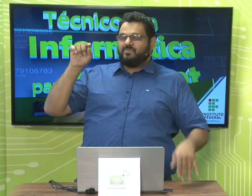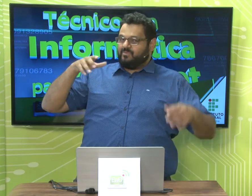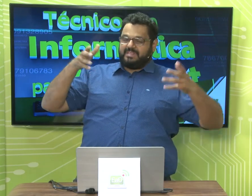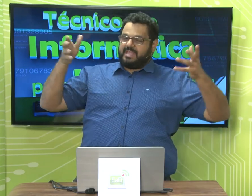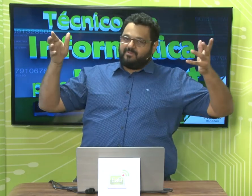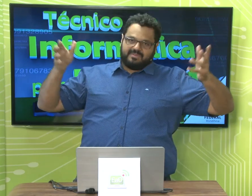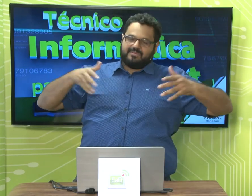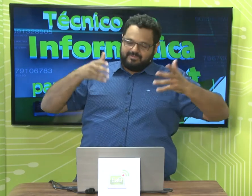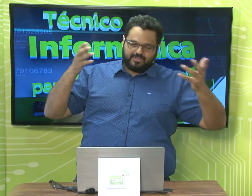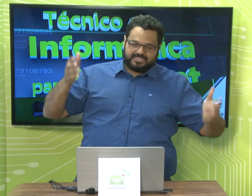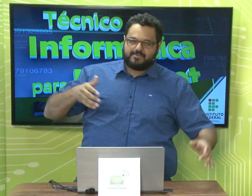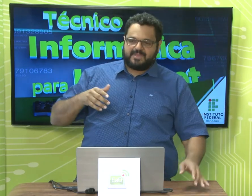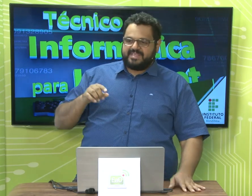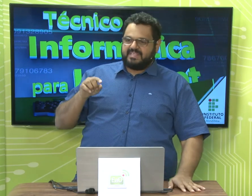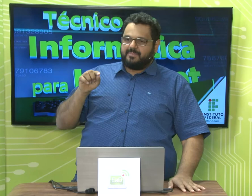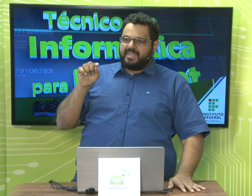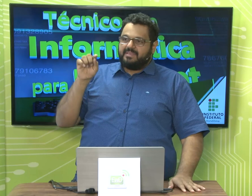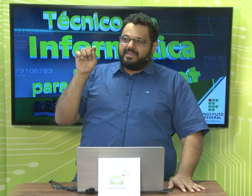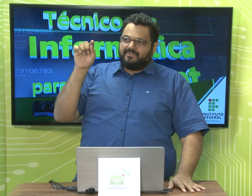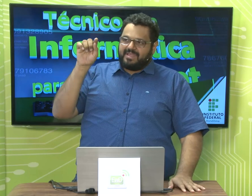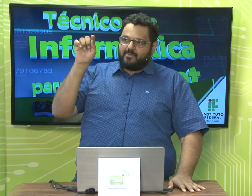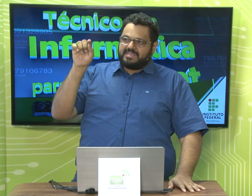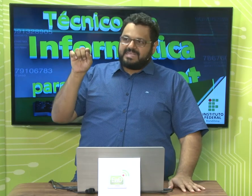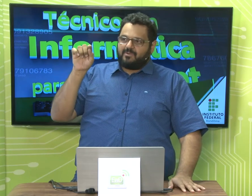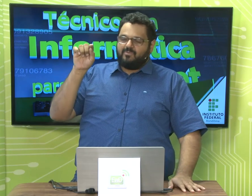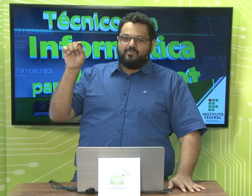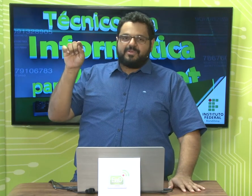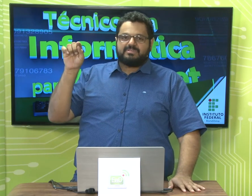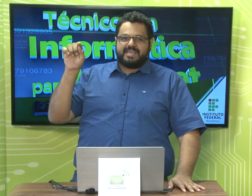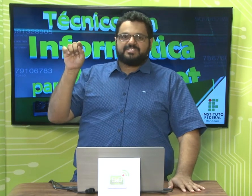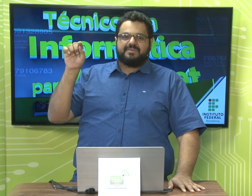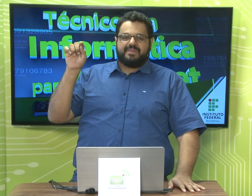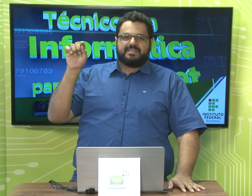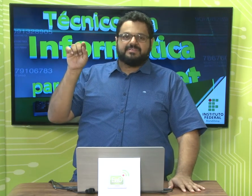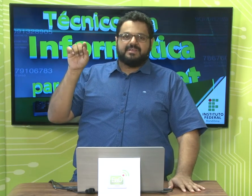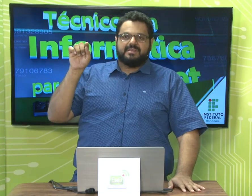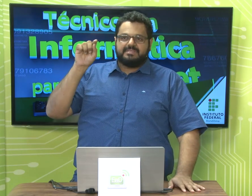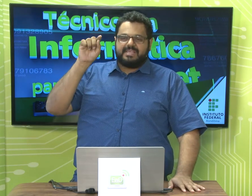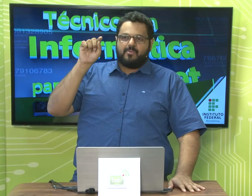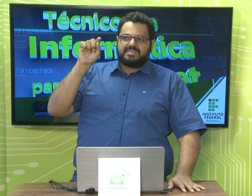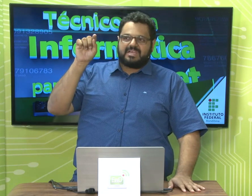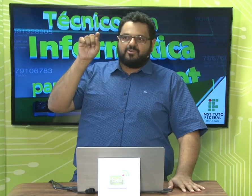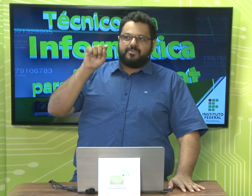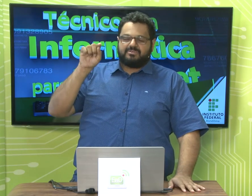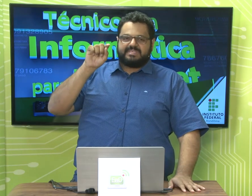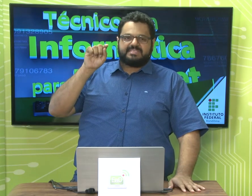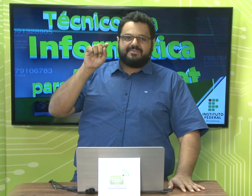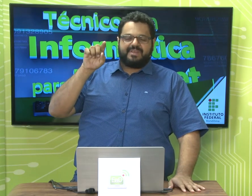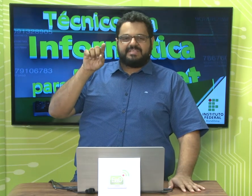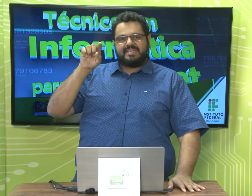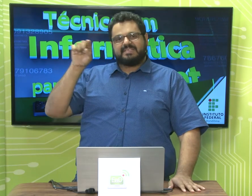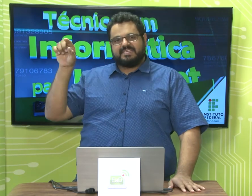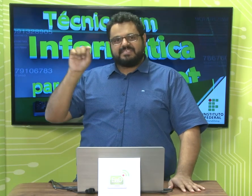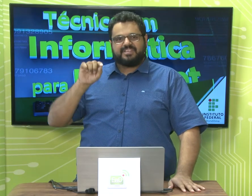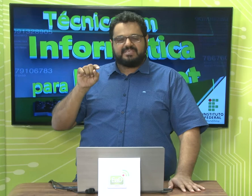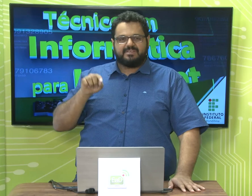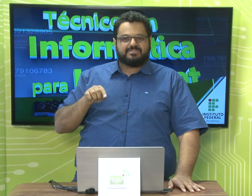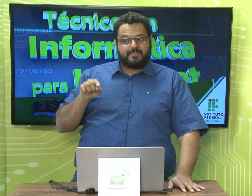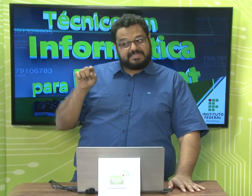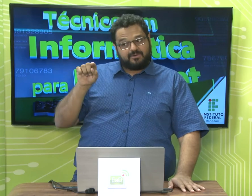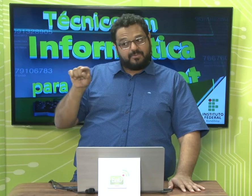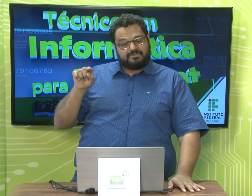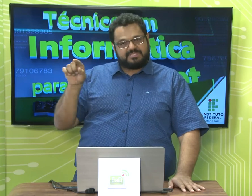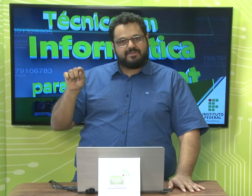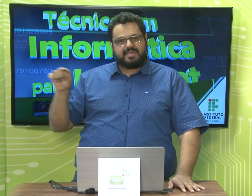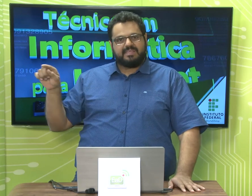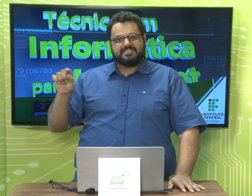numeração do Intel, nós temos a AMD também, vai começar com o número 7 na frente. Se começar com o número 6 na frente, é da 6ª geração. Se